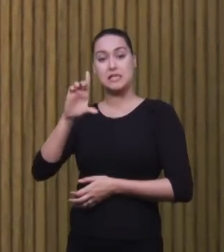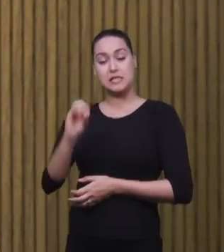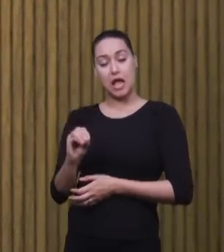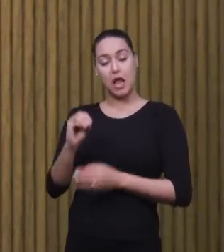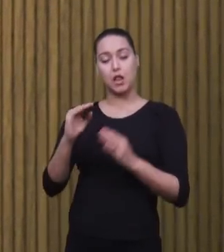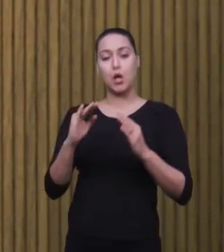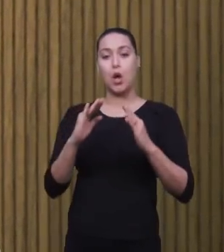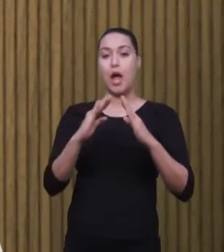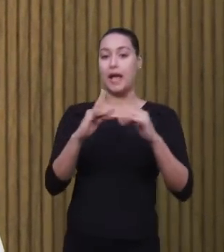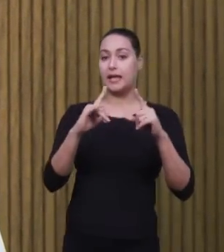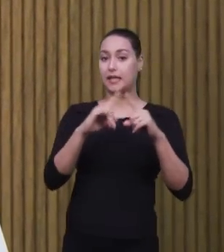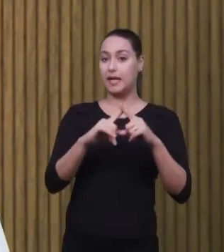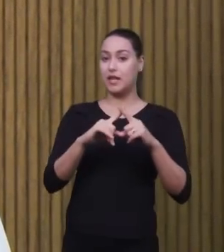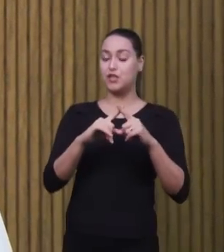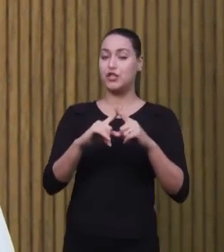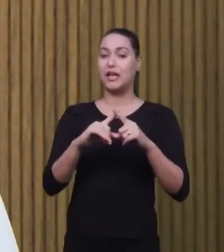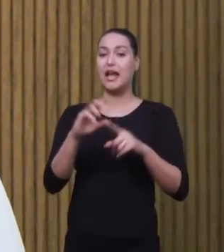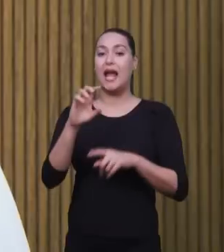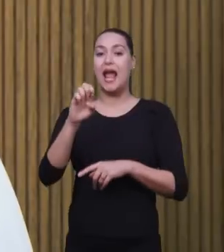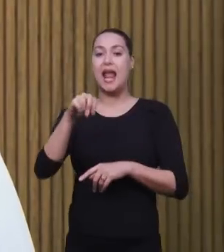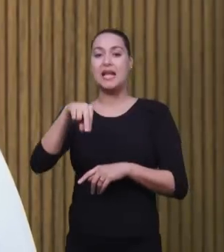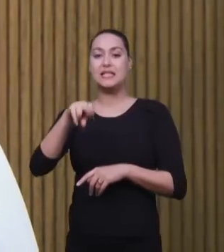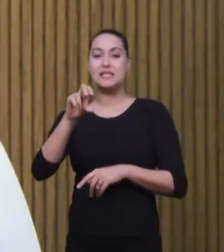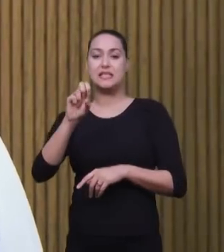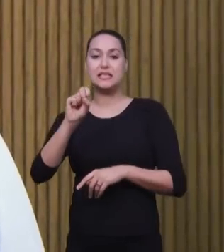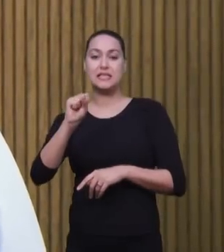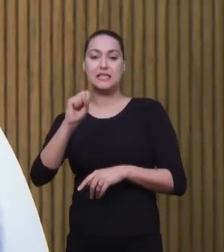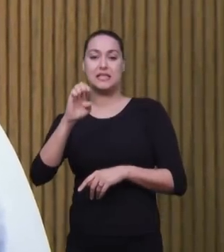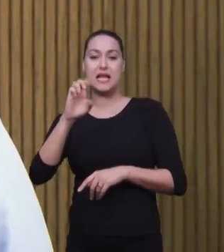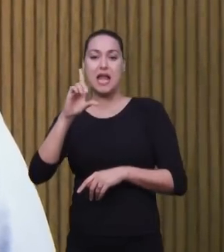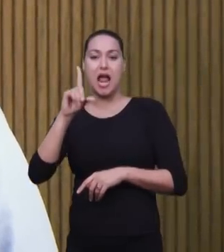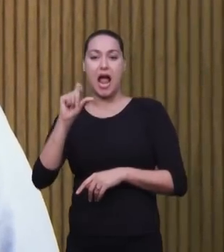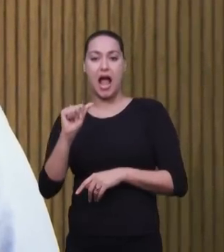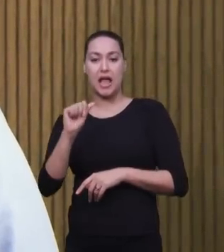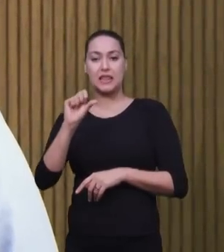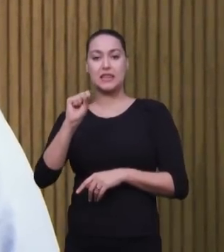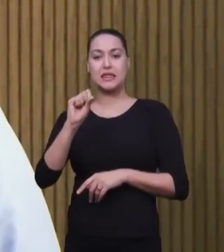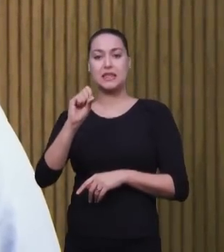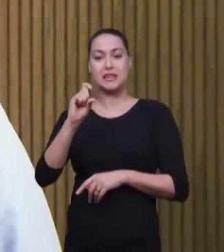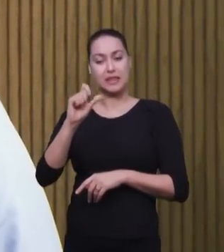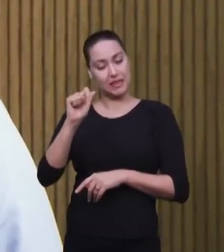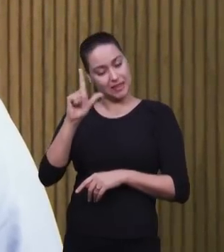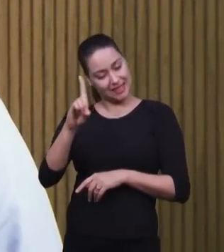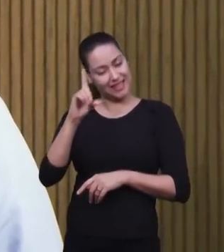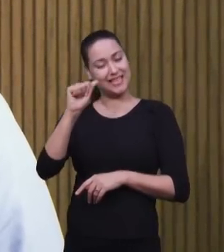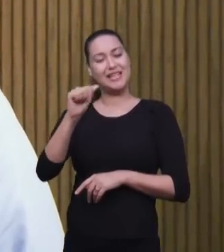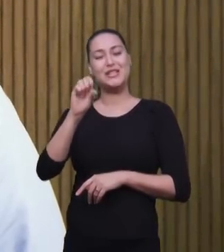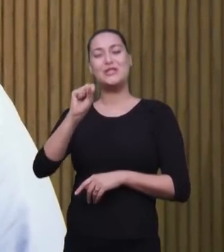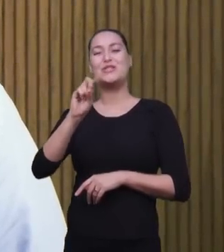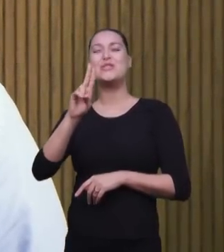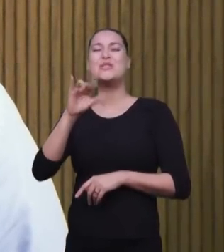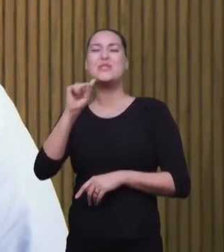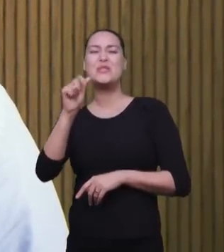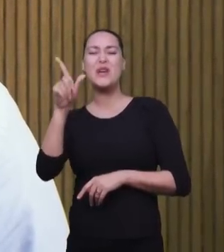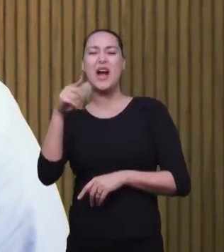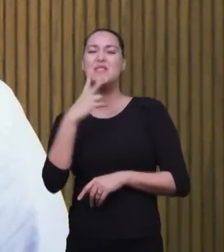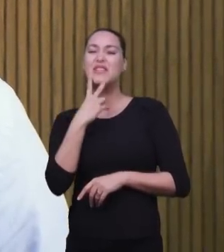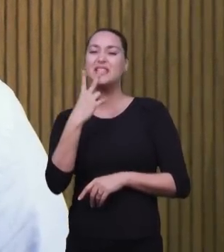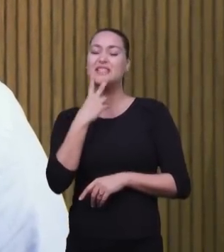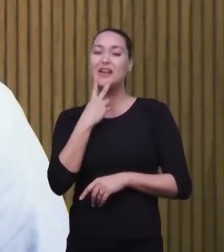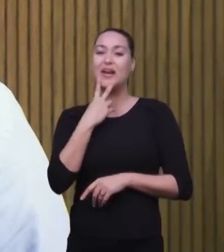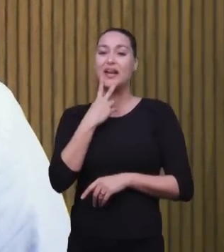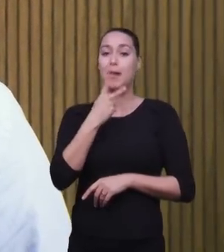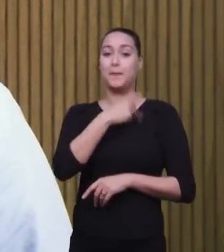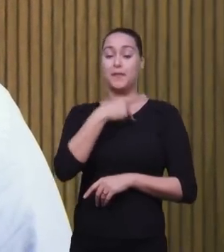do Soar, em Vitória, do pastor Sérgio. E a minha pergunta sobre esse tema é a seguinte: se a fé, ela vem